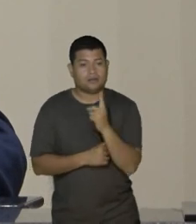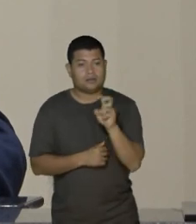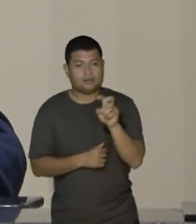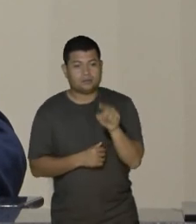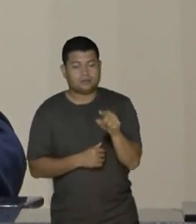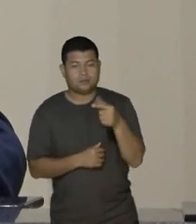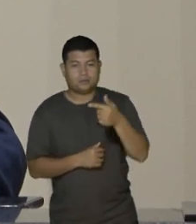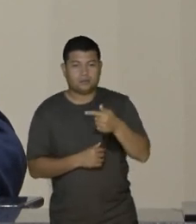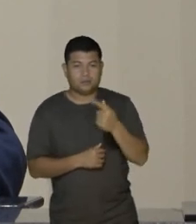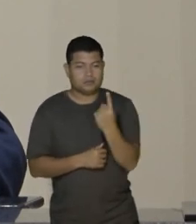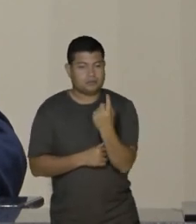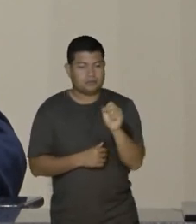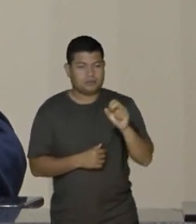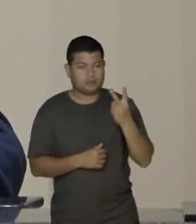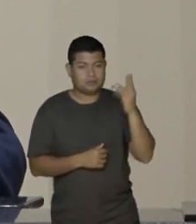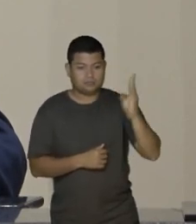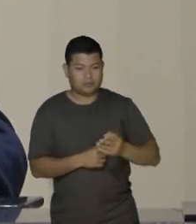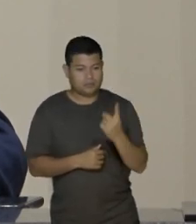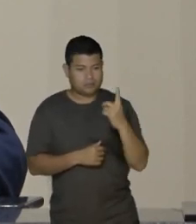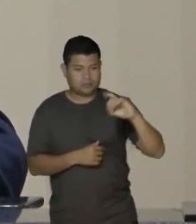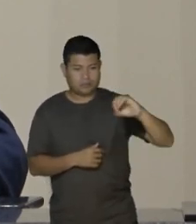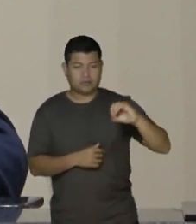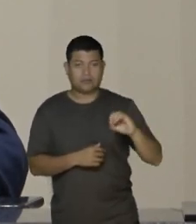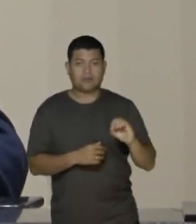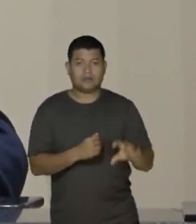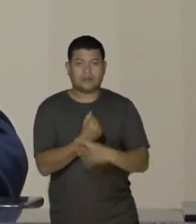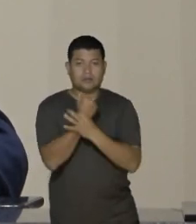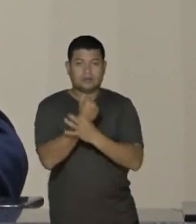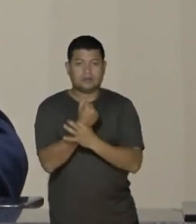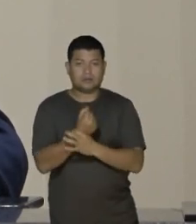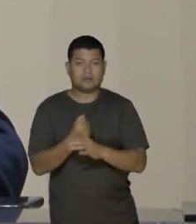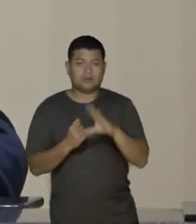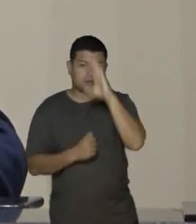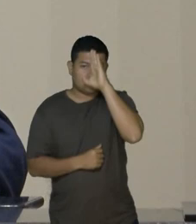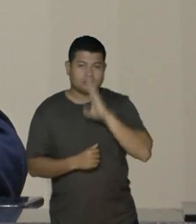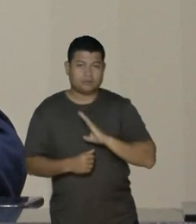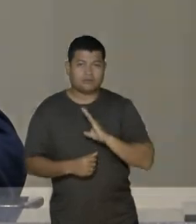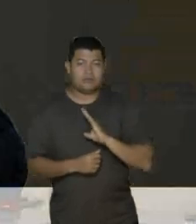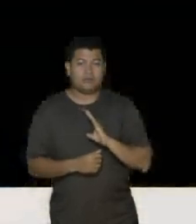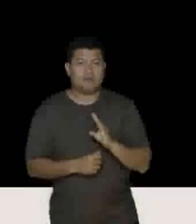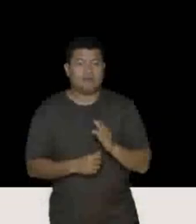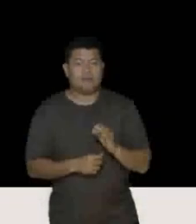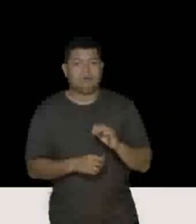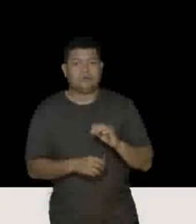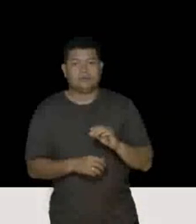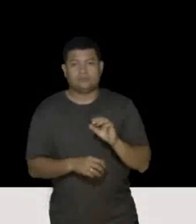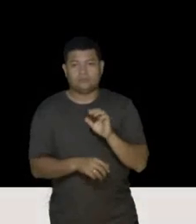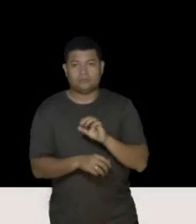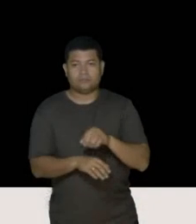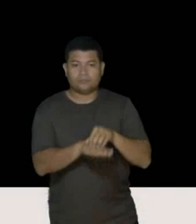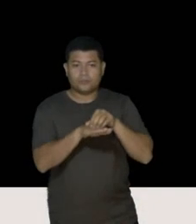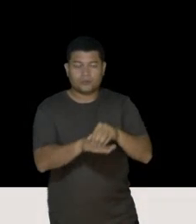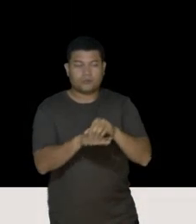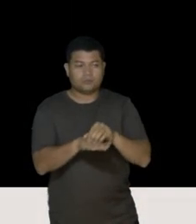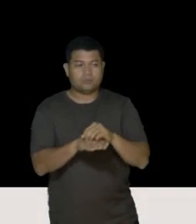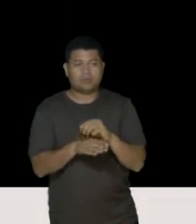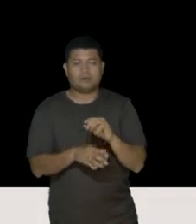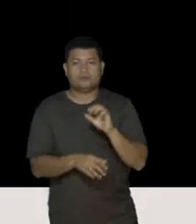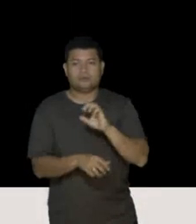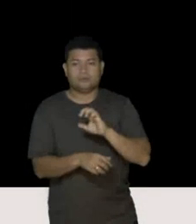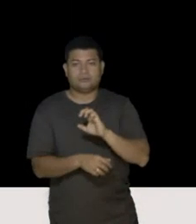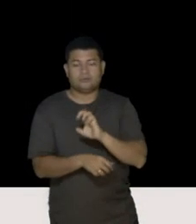15.182 de 2010, que assegura a gratuidade do transporte público intermunicipal, para pessoas idosas, a fim